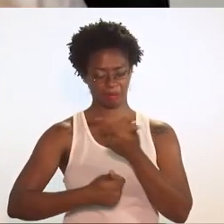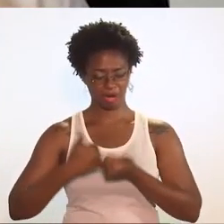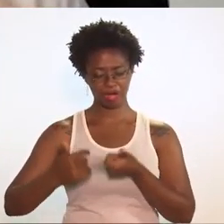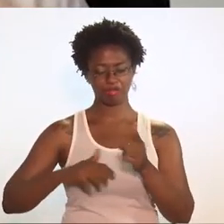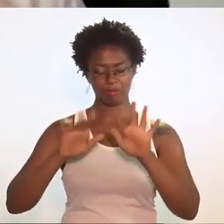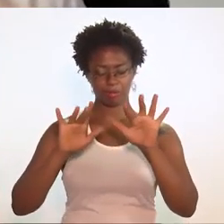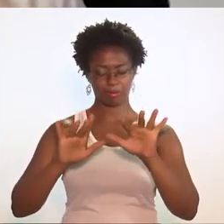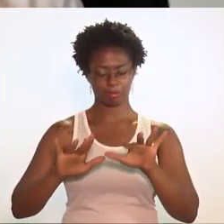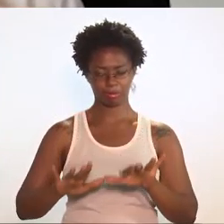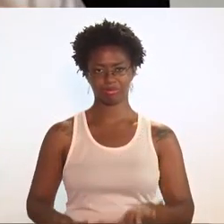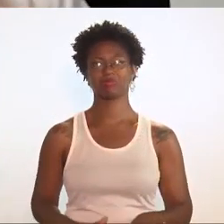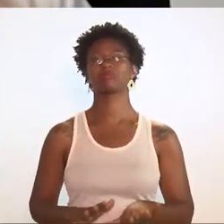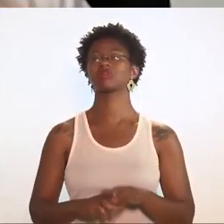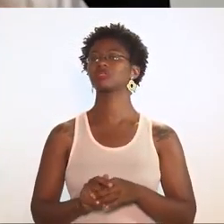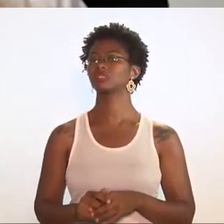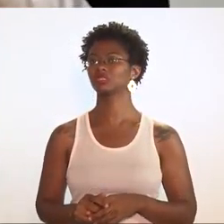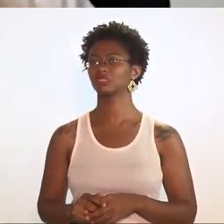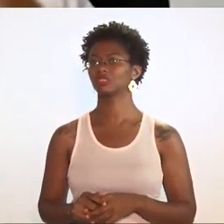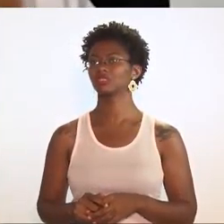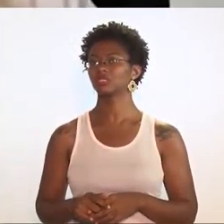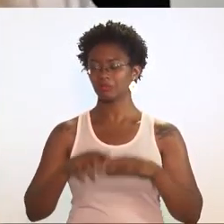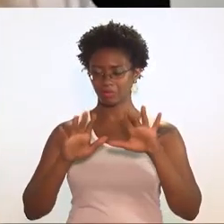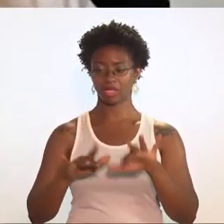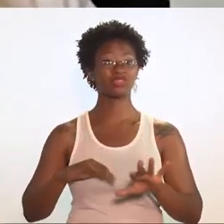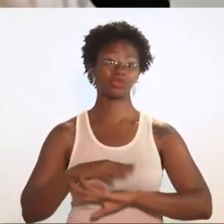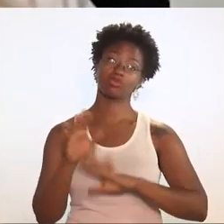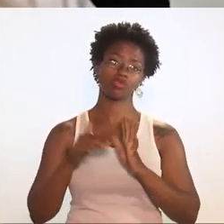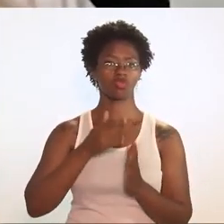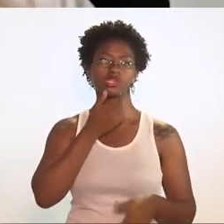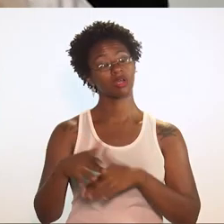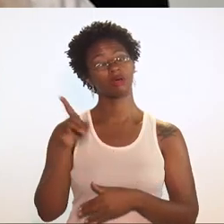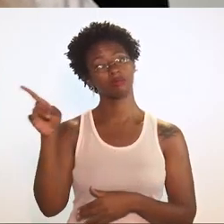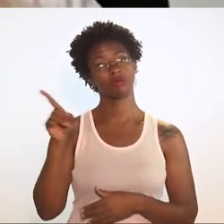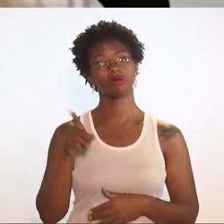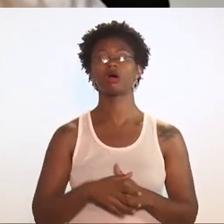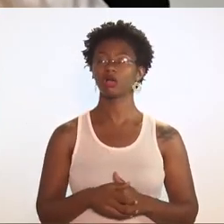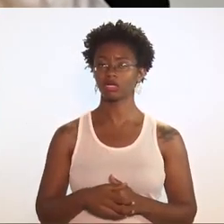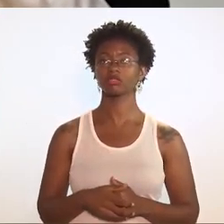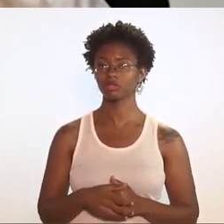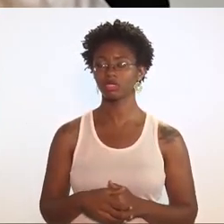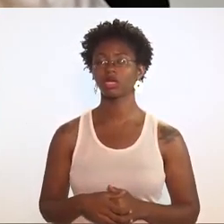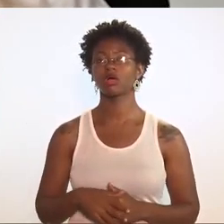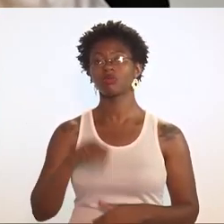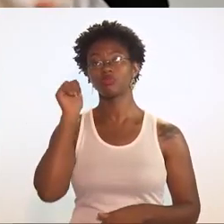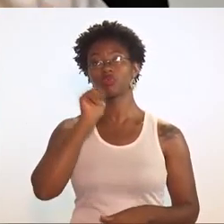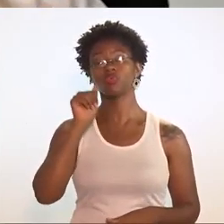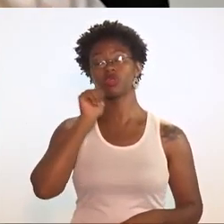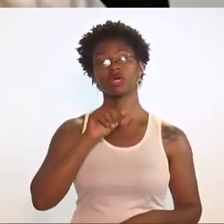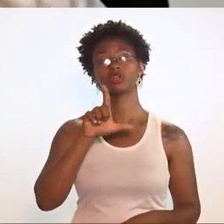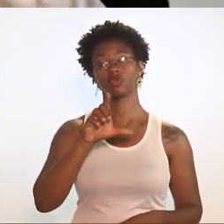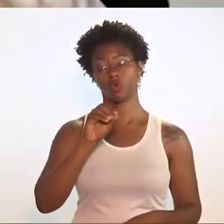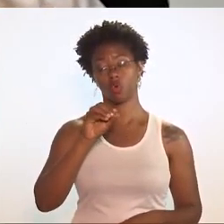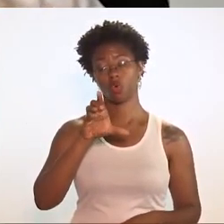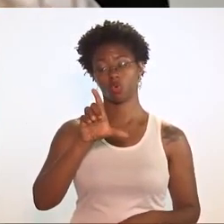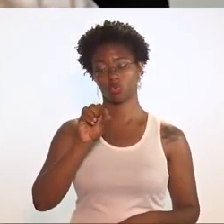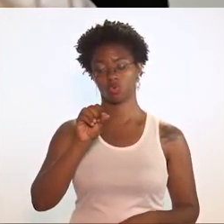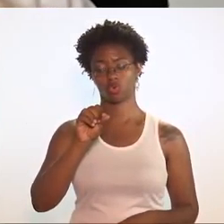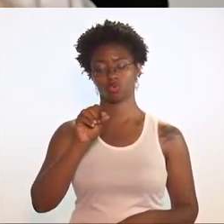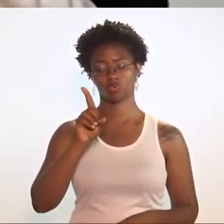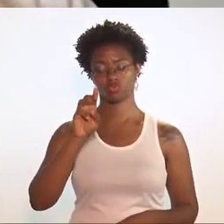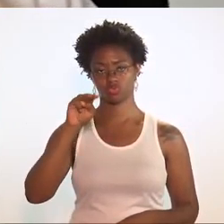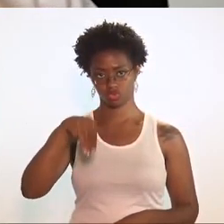escrevendo o projeto e todo em inglês, né? Tive uma assessoria, claro, porque meu inglês